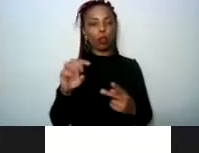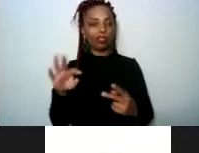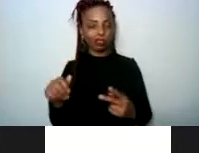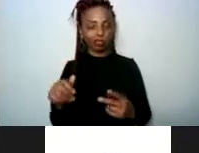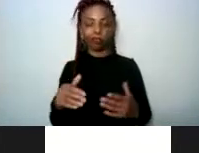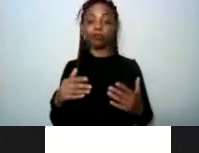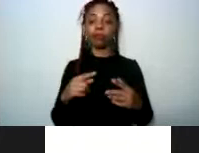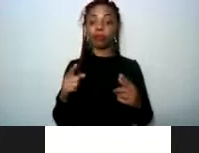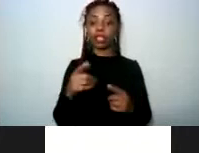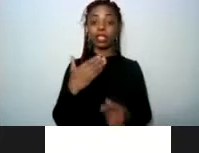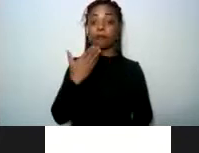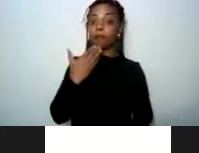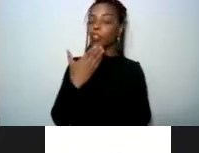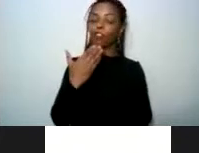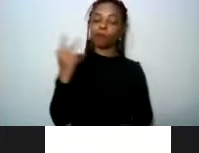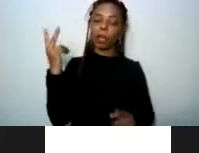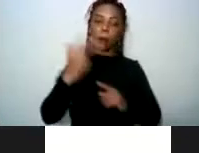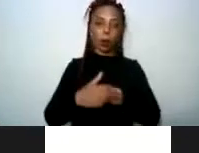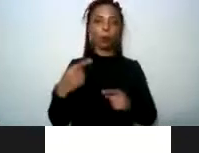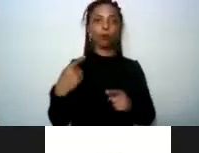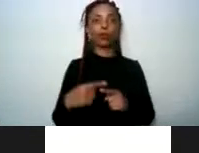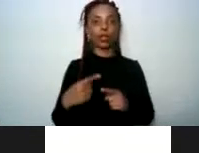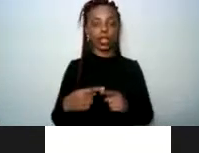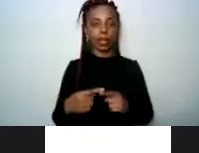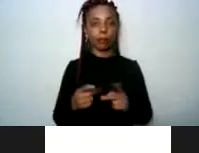parado por um momento porque percebe-se que